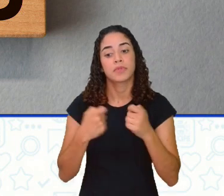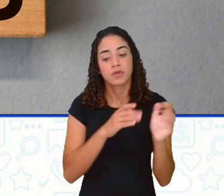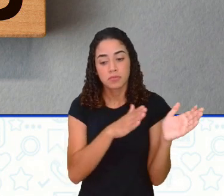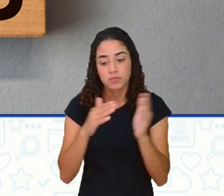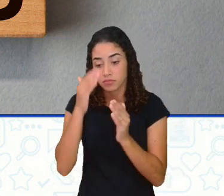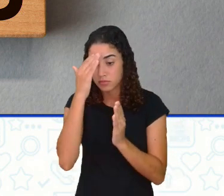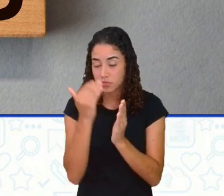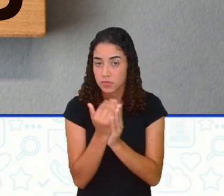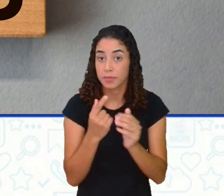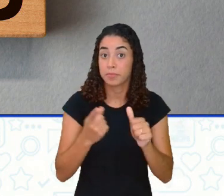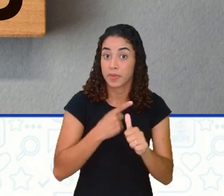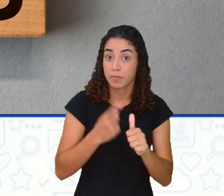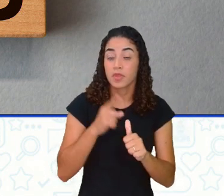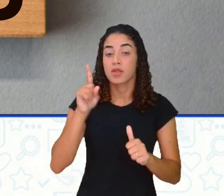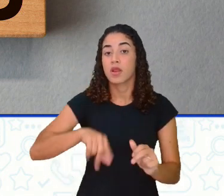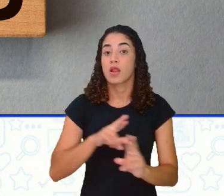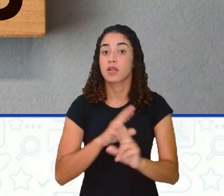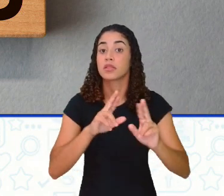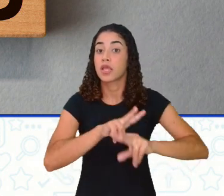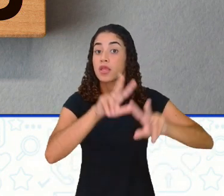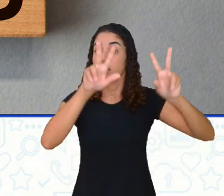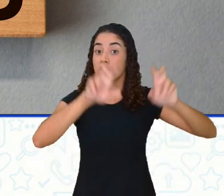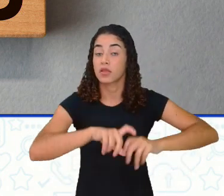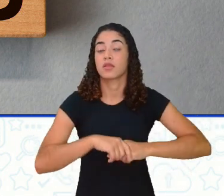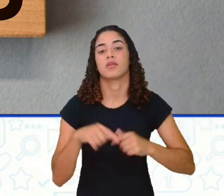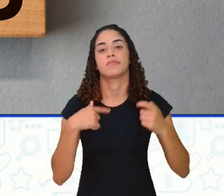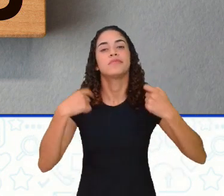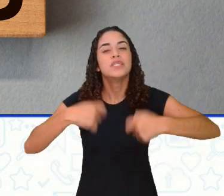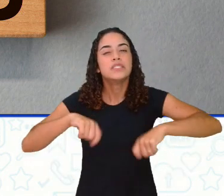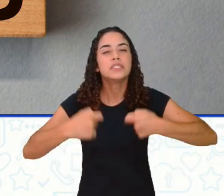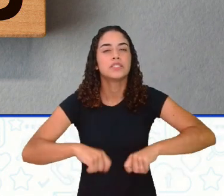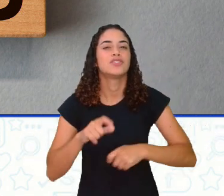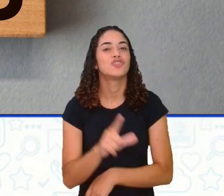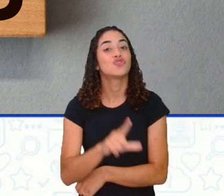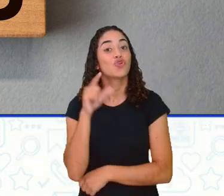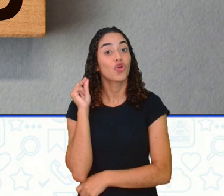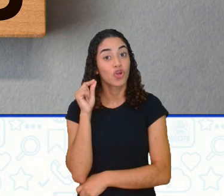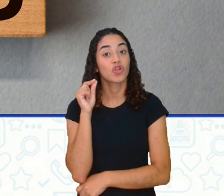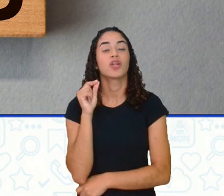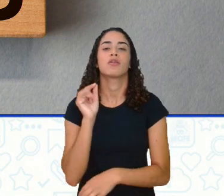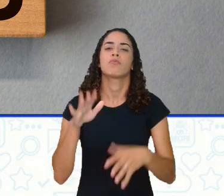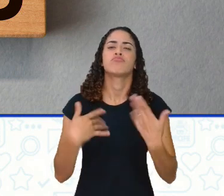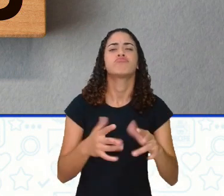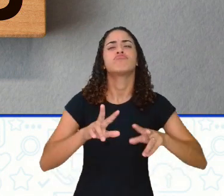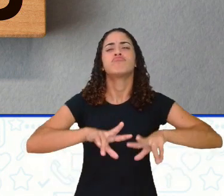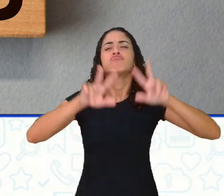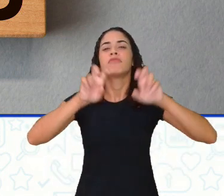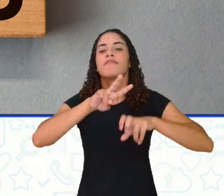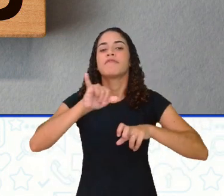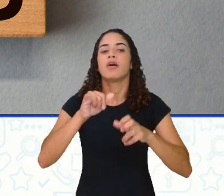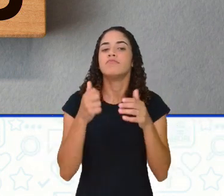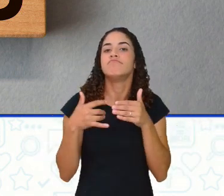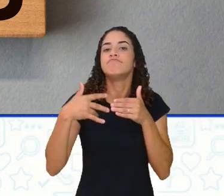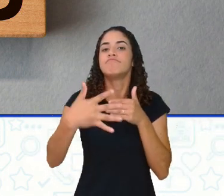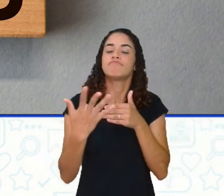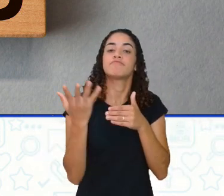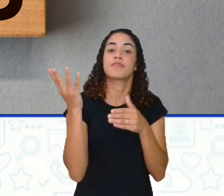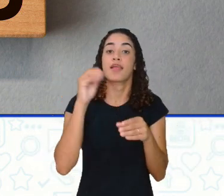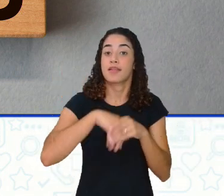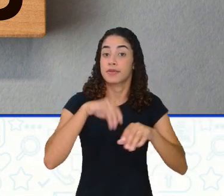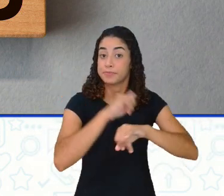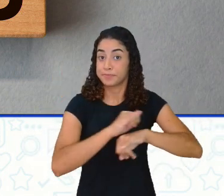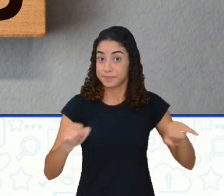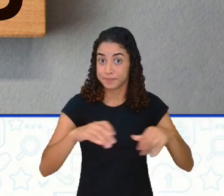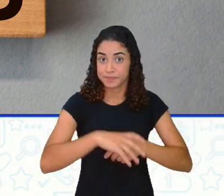O primeiro deles é com relação à temática. Eu preciso escolher qual assunto vai ser abordado na minha